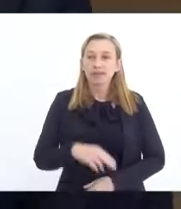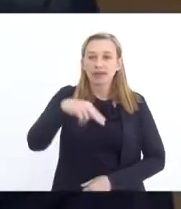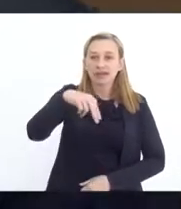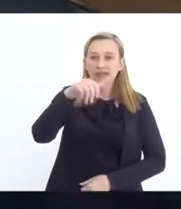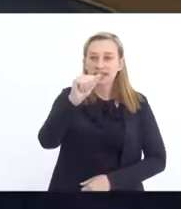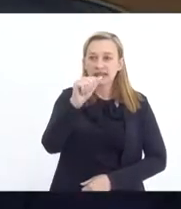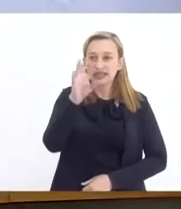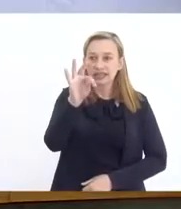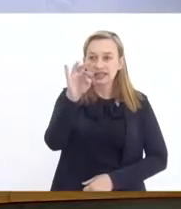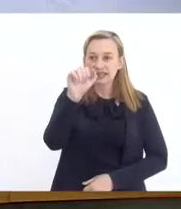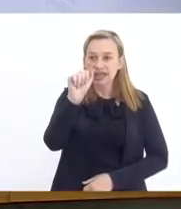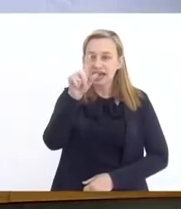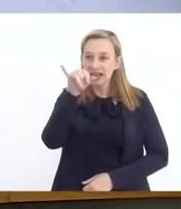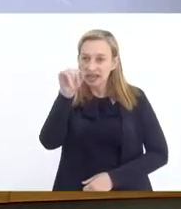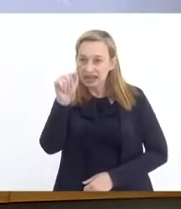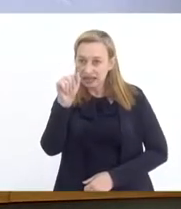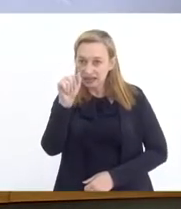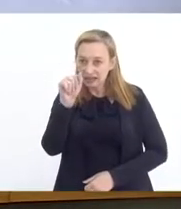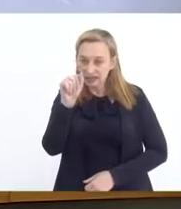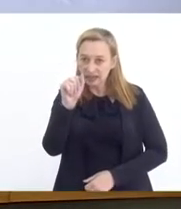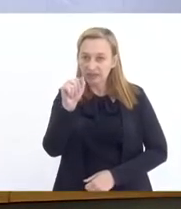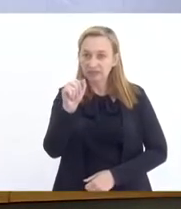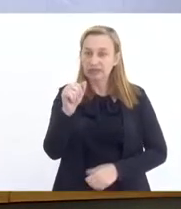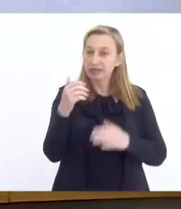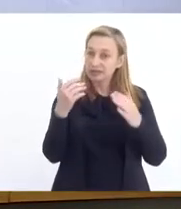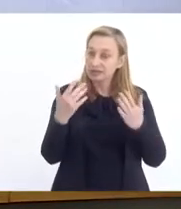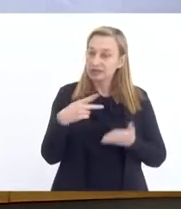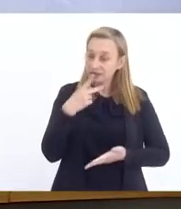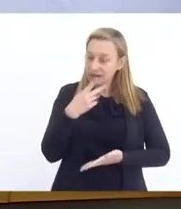Natália de Conceição, por favor, para fazer uma saudação.